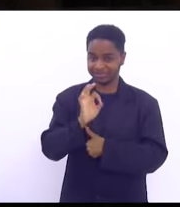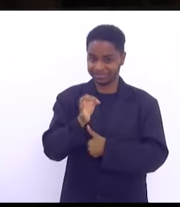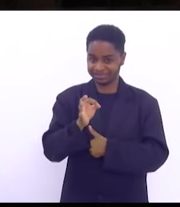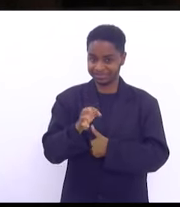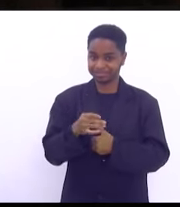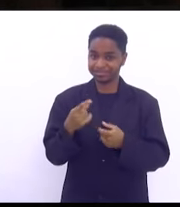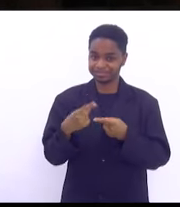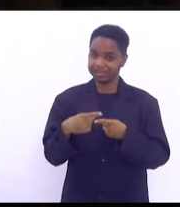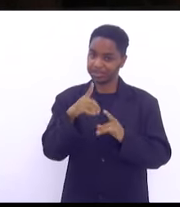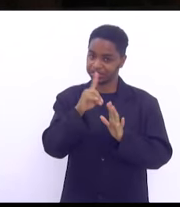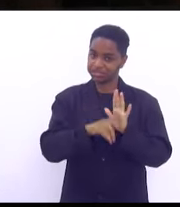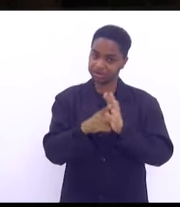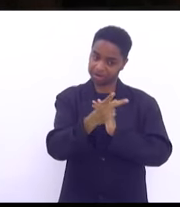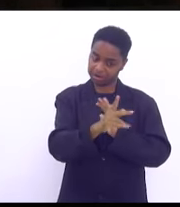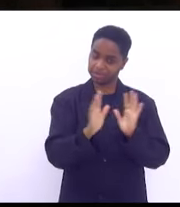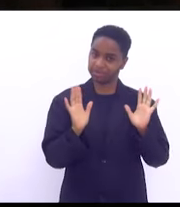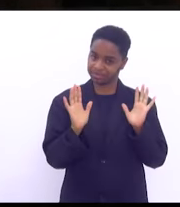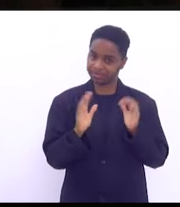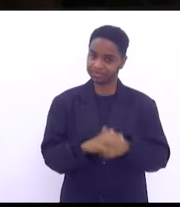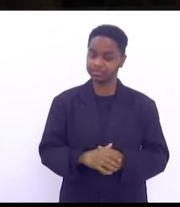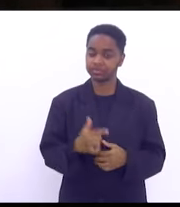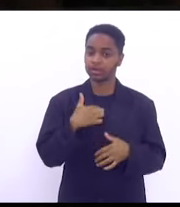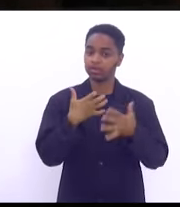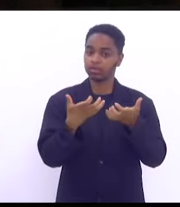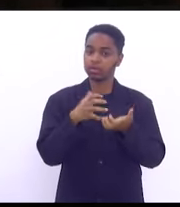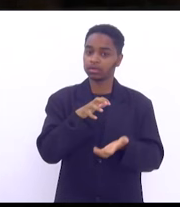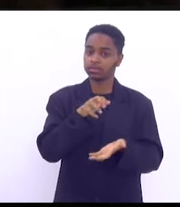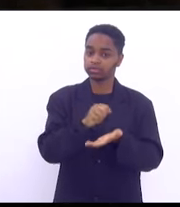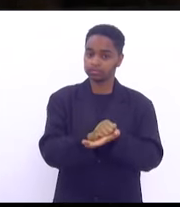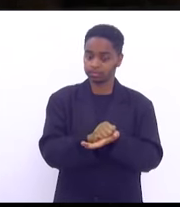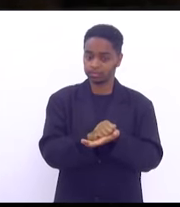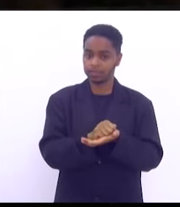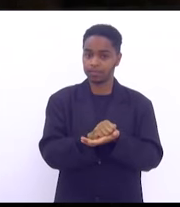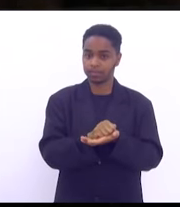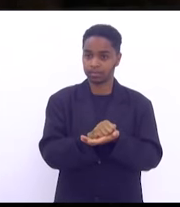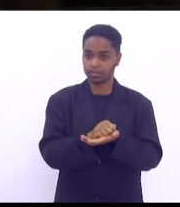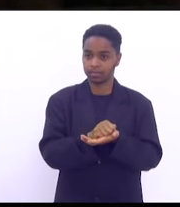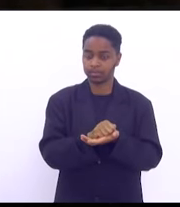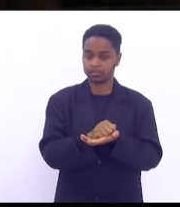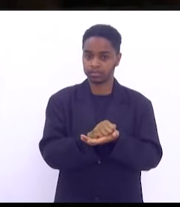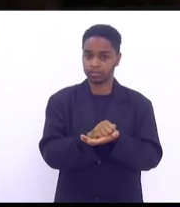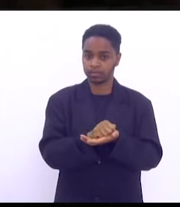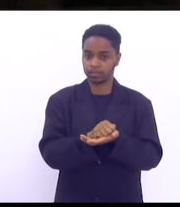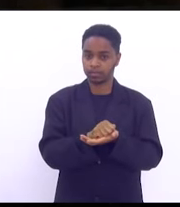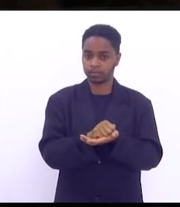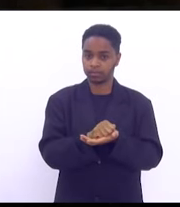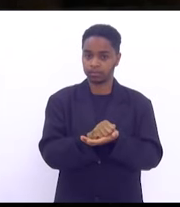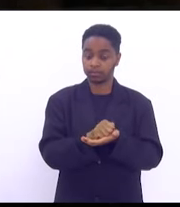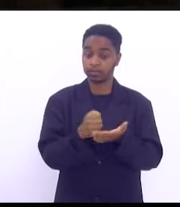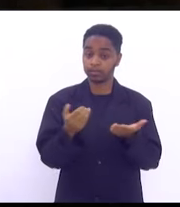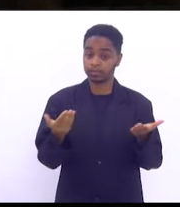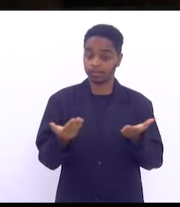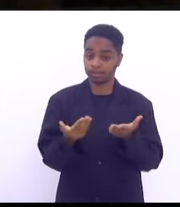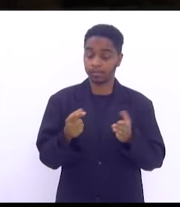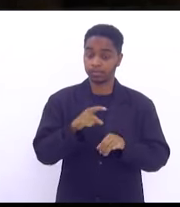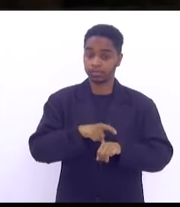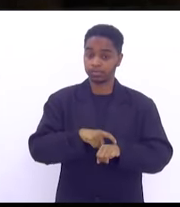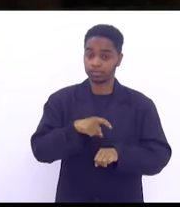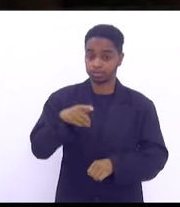porque é de direito, queria registrar que este é um expediente